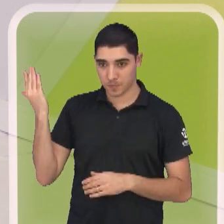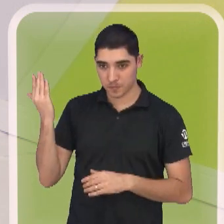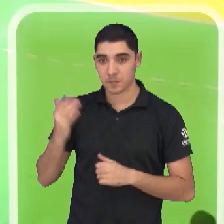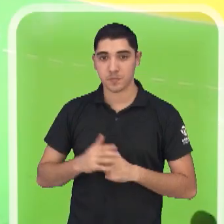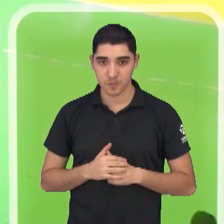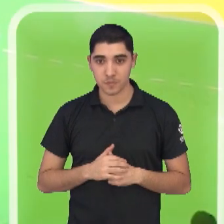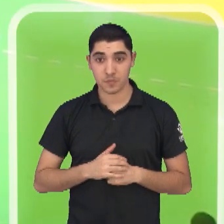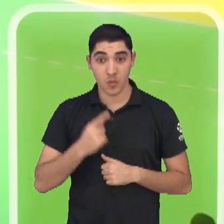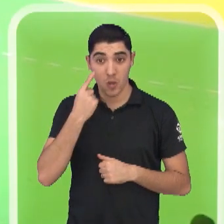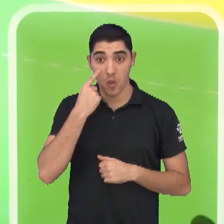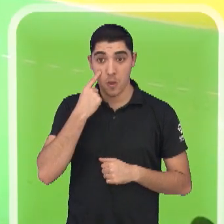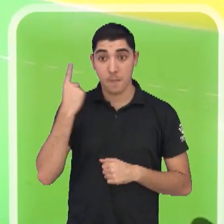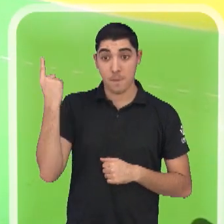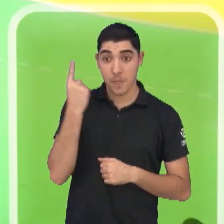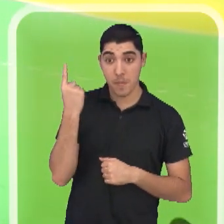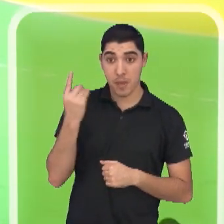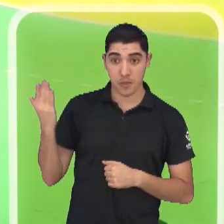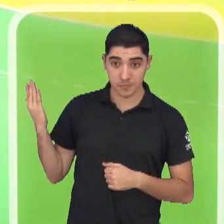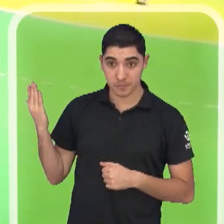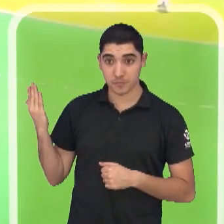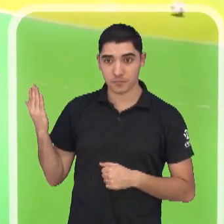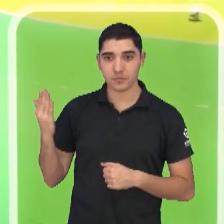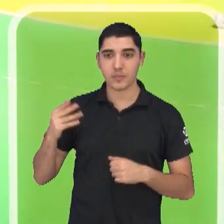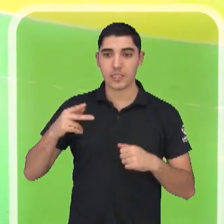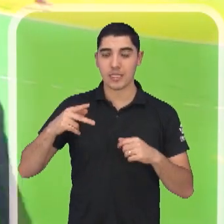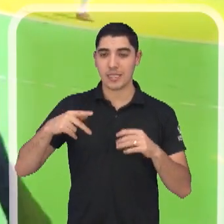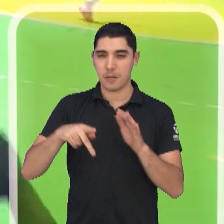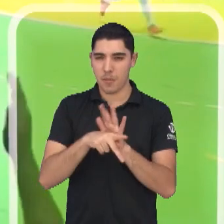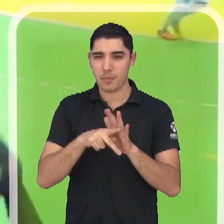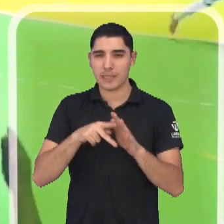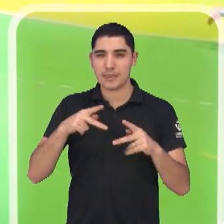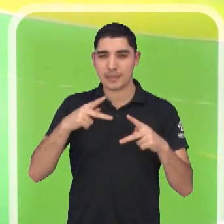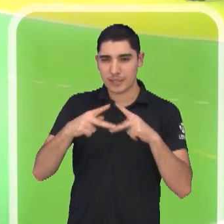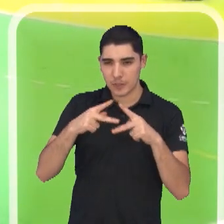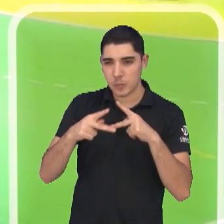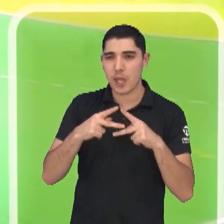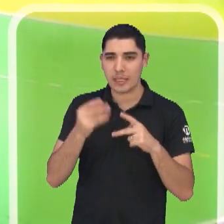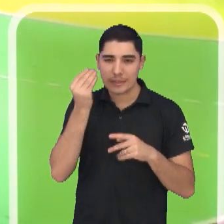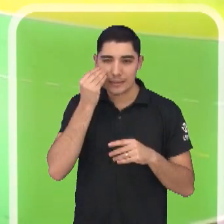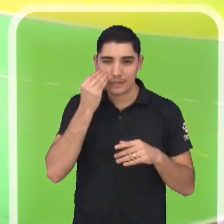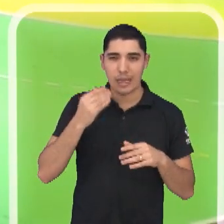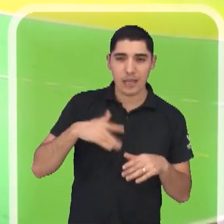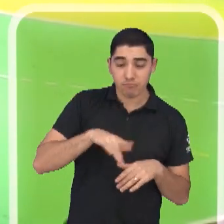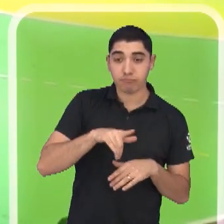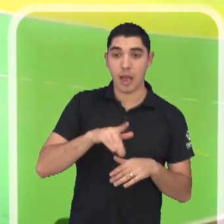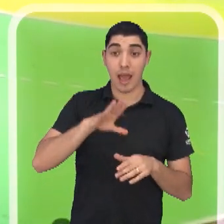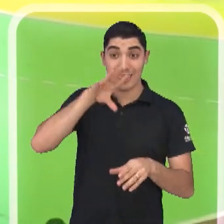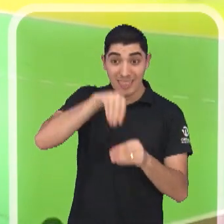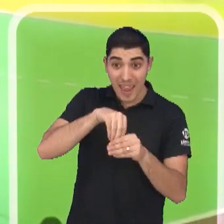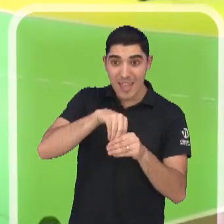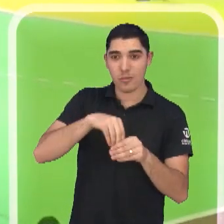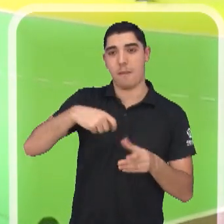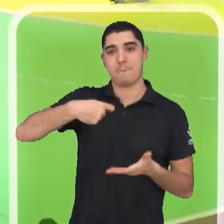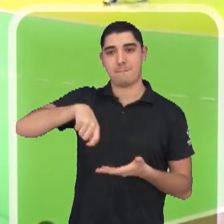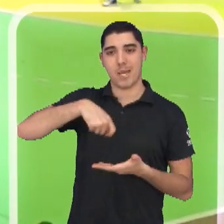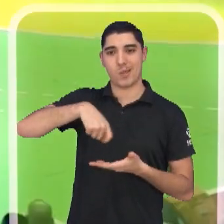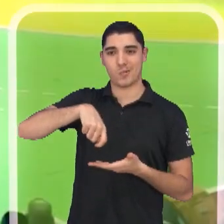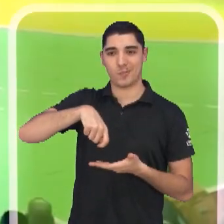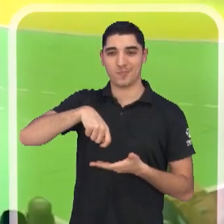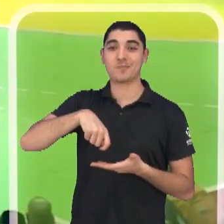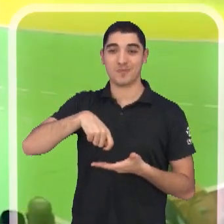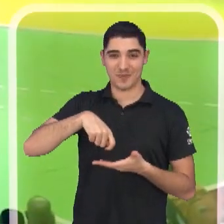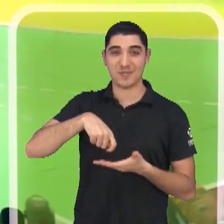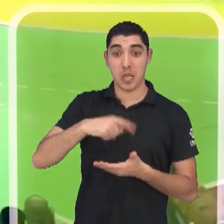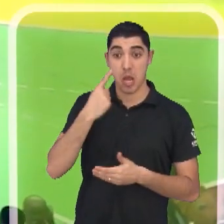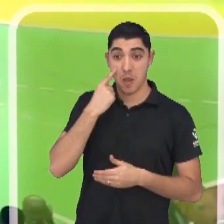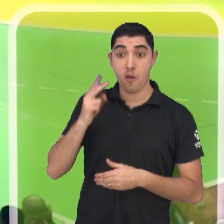Pra gente olha só o primeiro lance Olha só São José foi pra área Vandinho derrubado derrubado dentro da área É pênalti anotou a arbitragem o